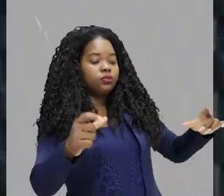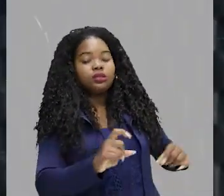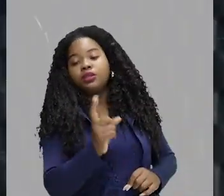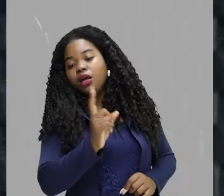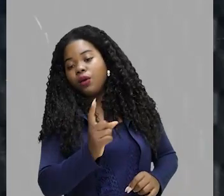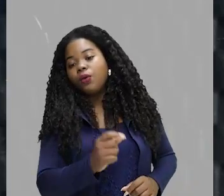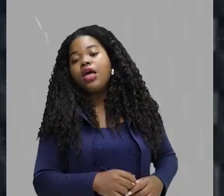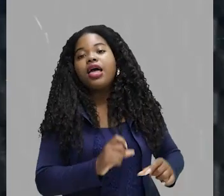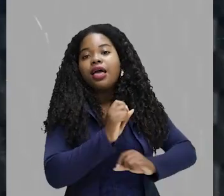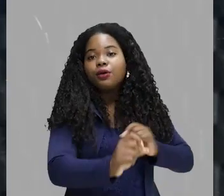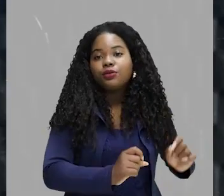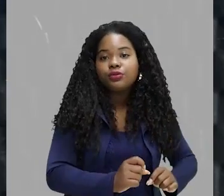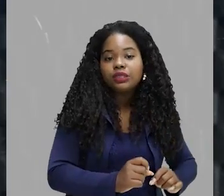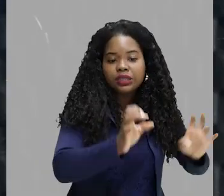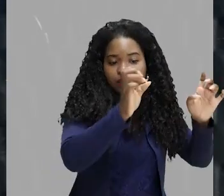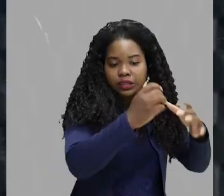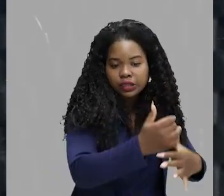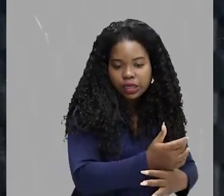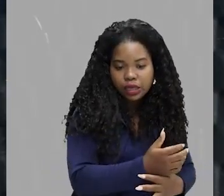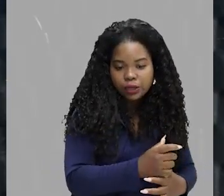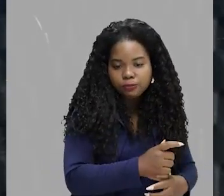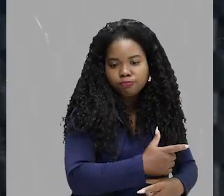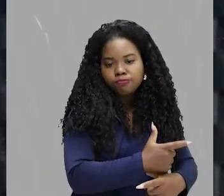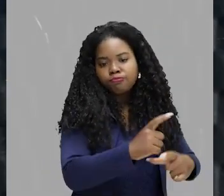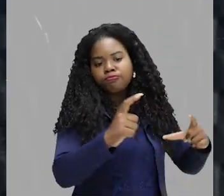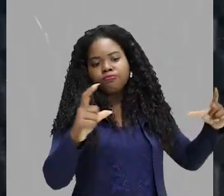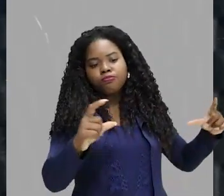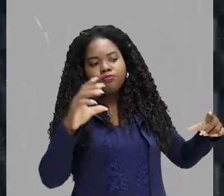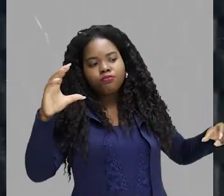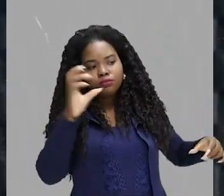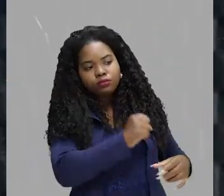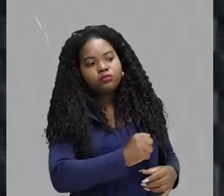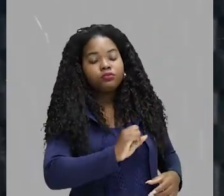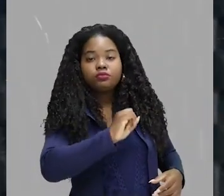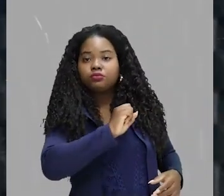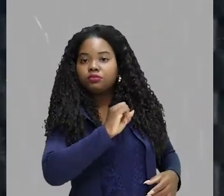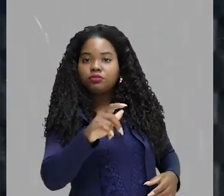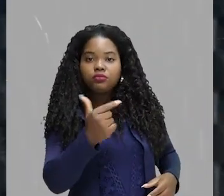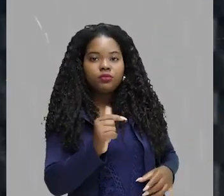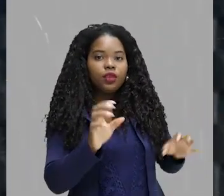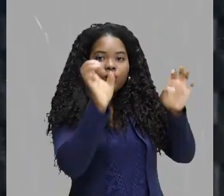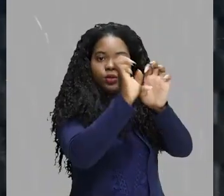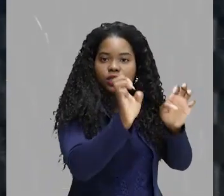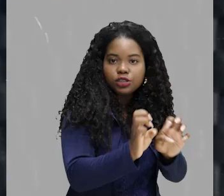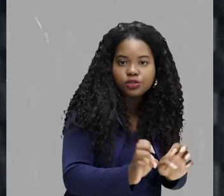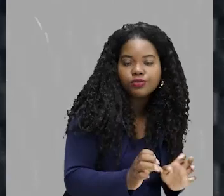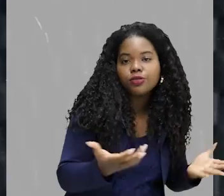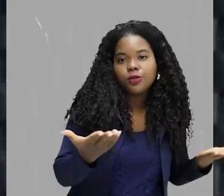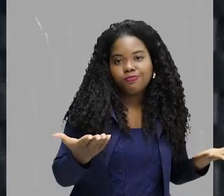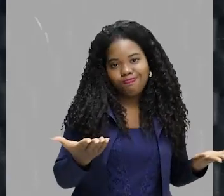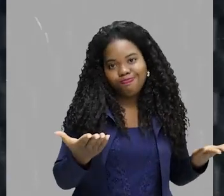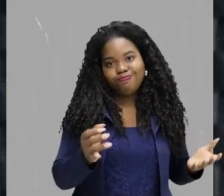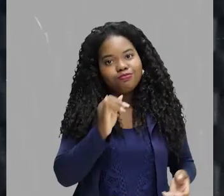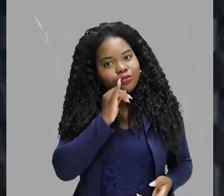sem planejamento. O problema é crescer muito rápido sem infraestrutura. Entendeu? Cidade crescer